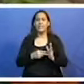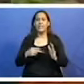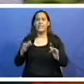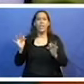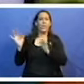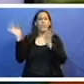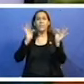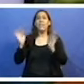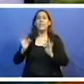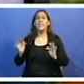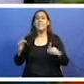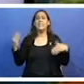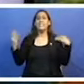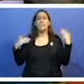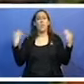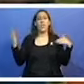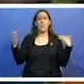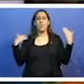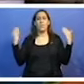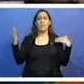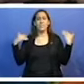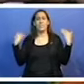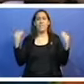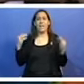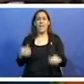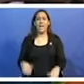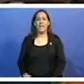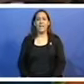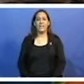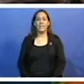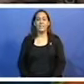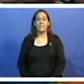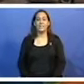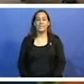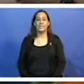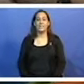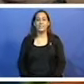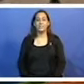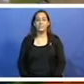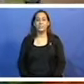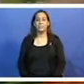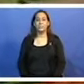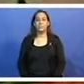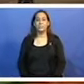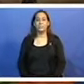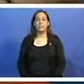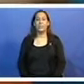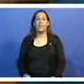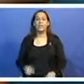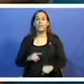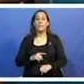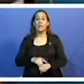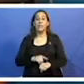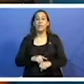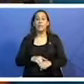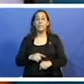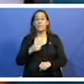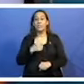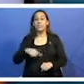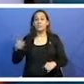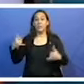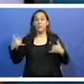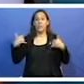livre? Esbaldar lá no glossário, divertir-se muito, né? Quando a gente vai para uma festa